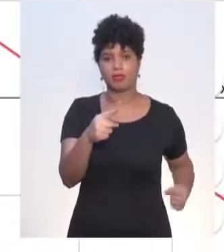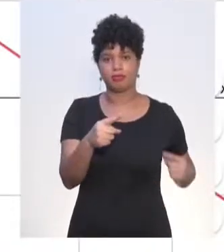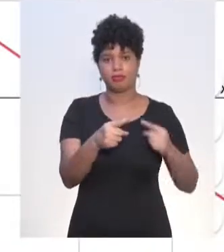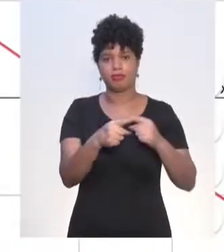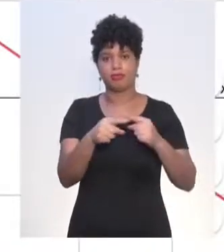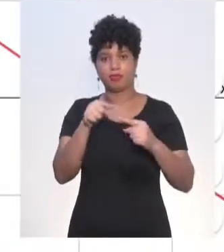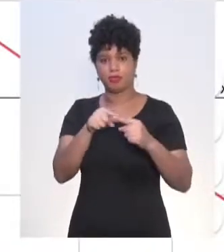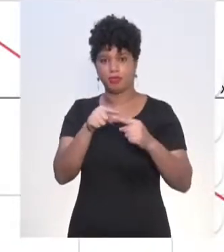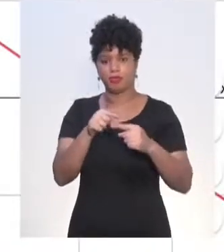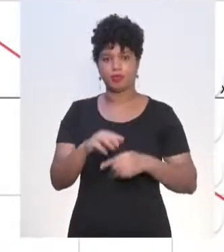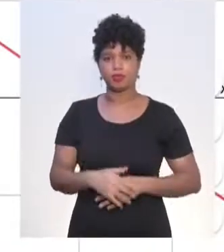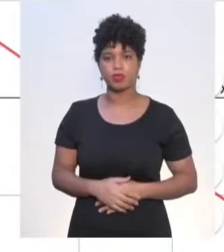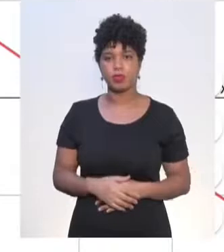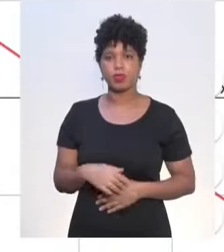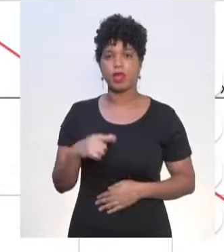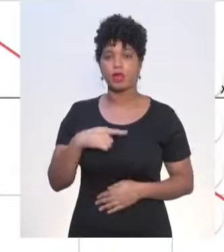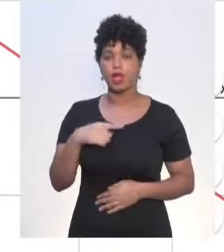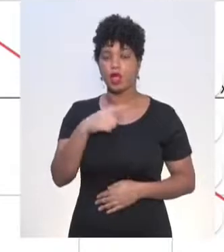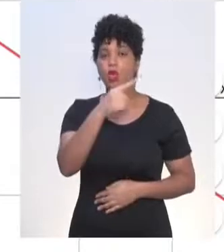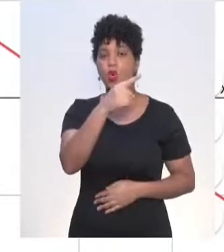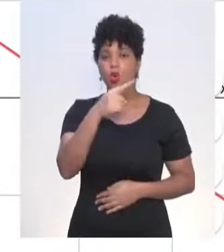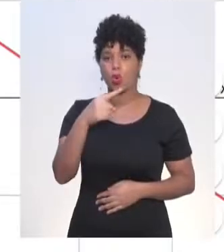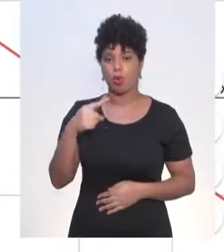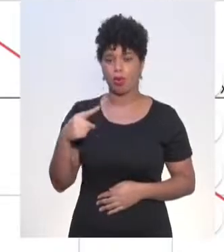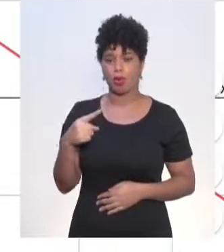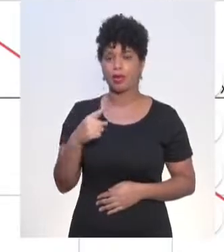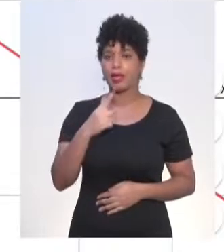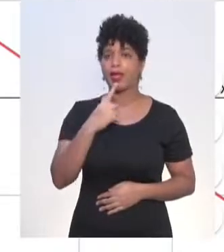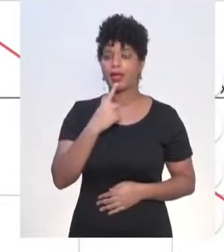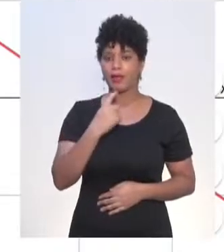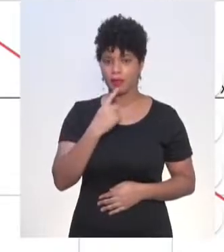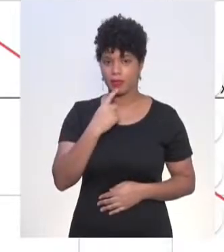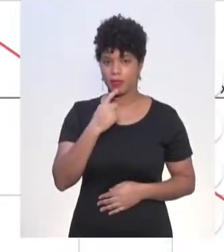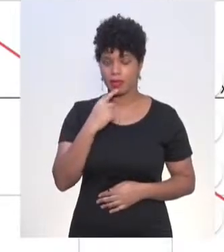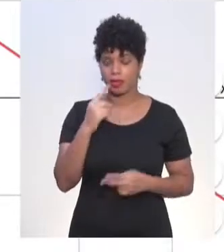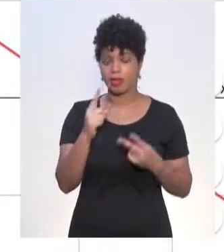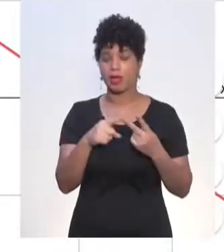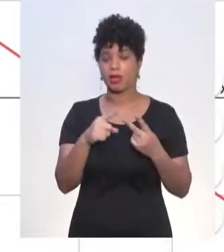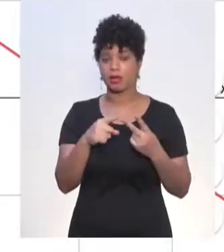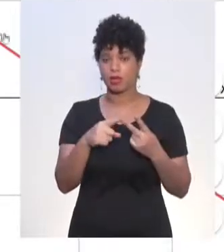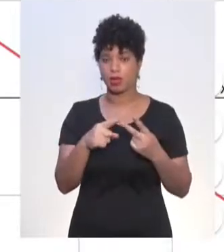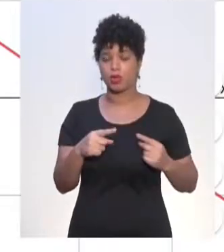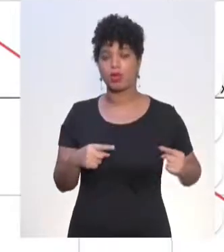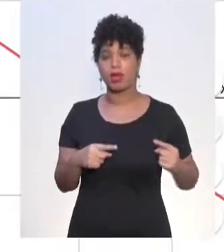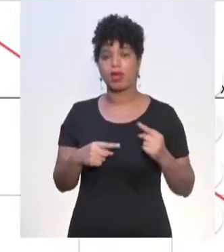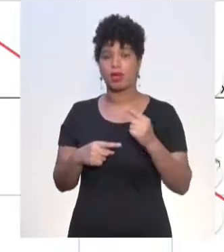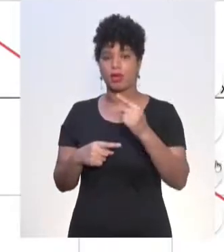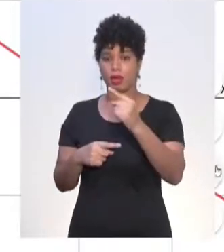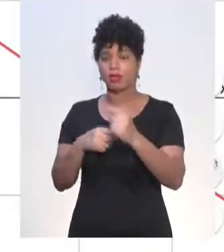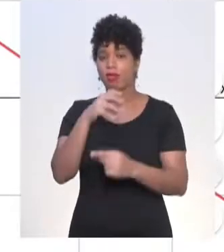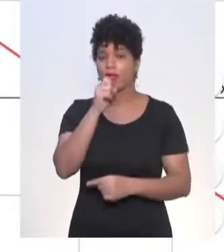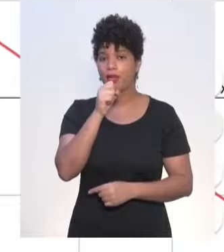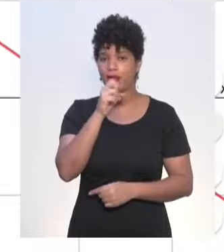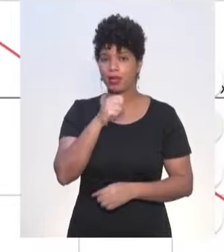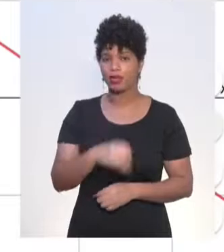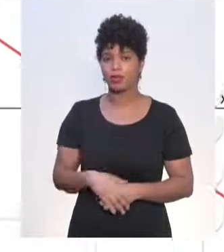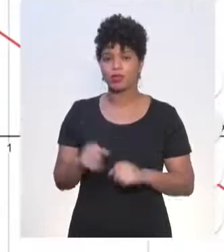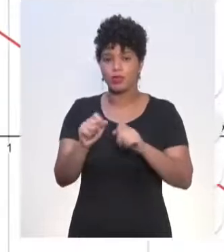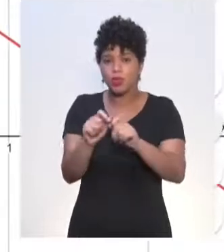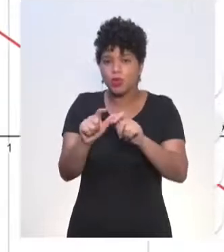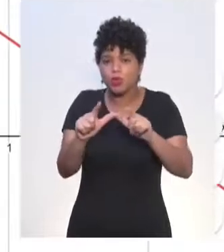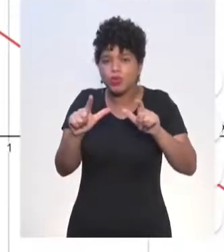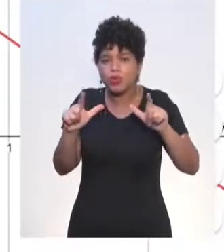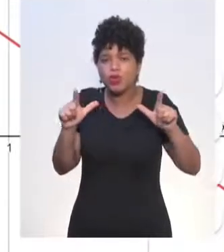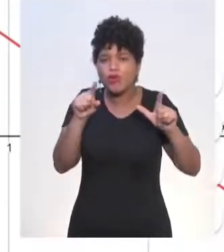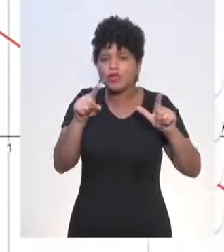retas. Então eu tenho uma reta aqui em vermelho e essa outra aqui em laranja. Vou dar um zoom aqui para vocês, só